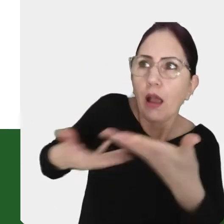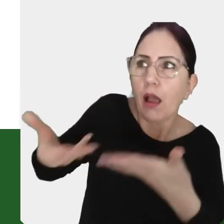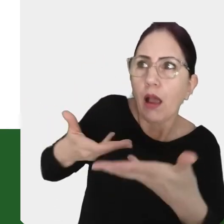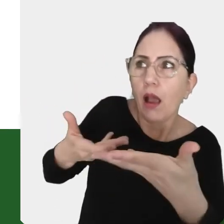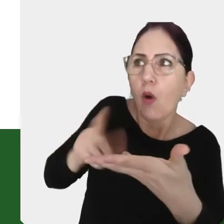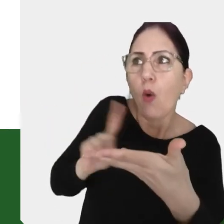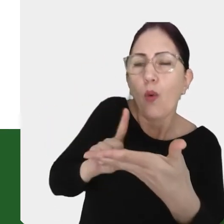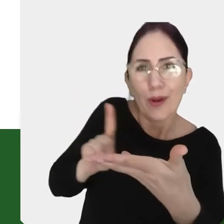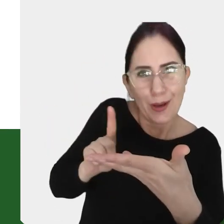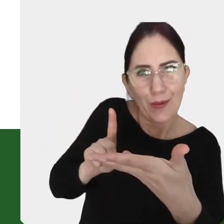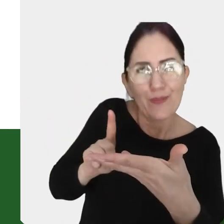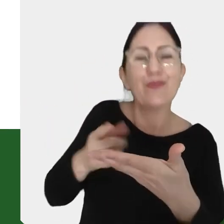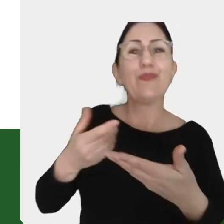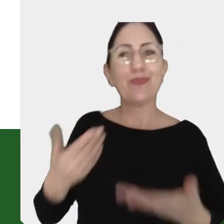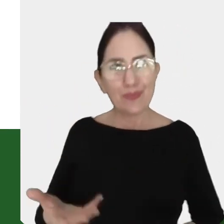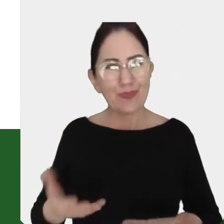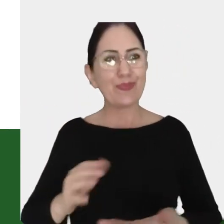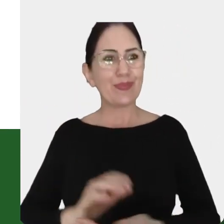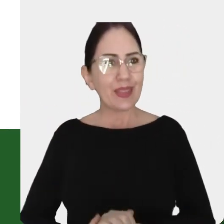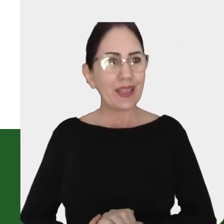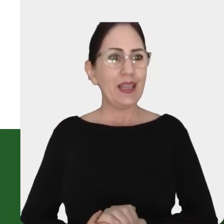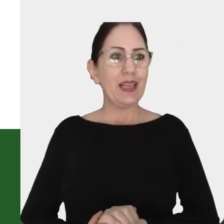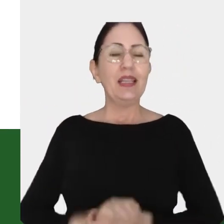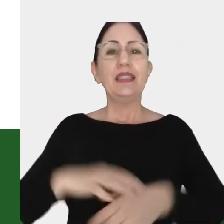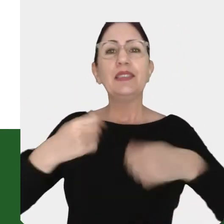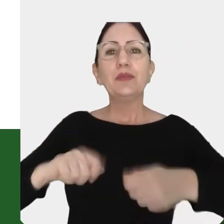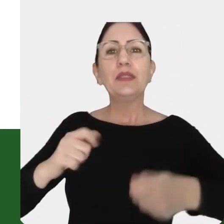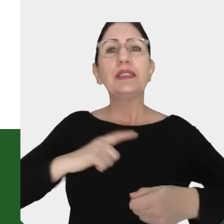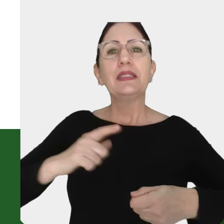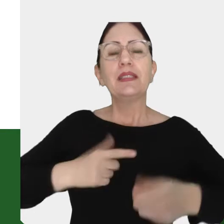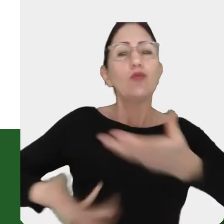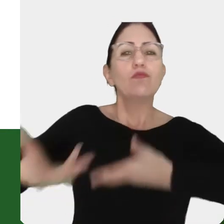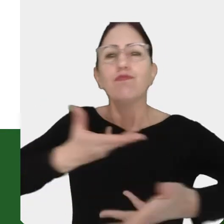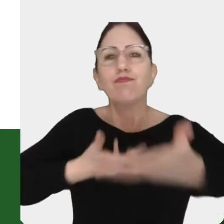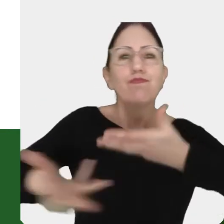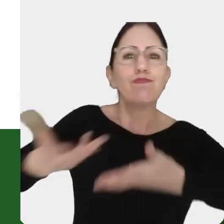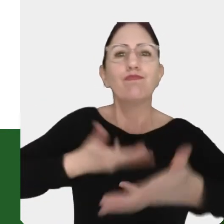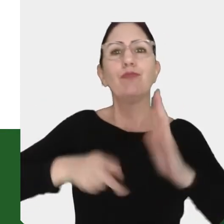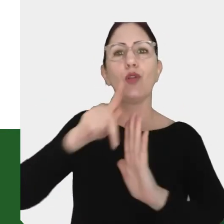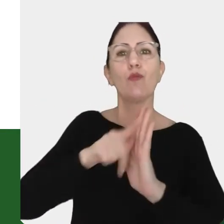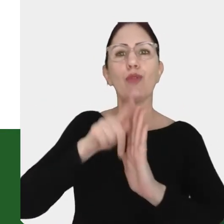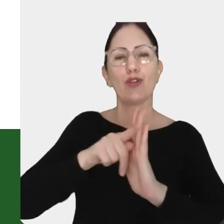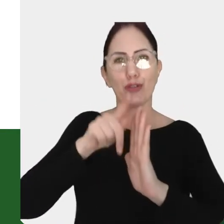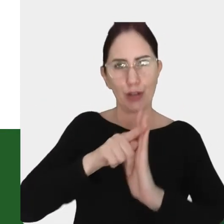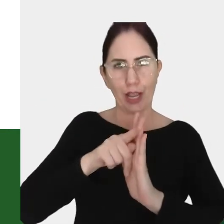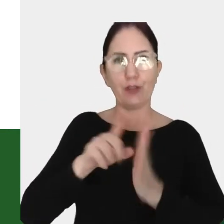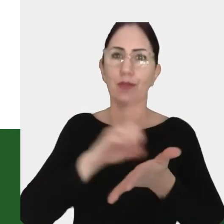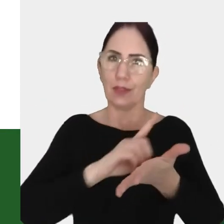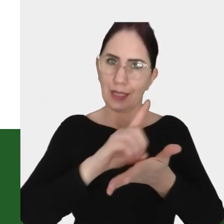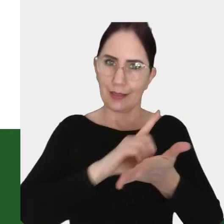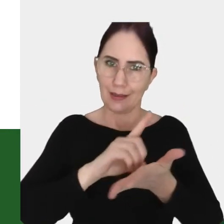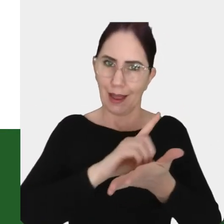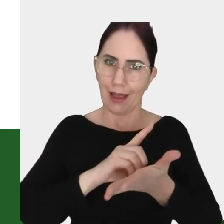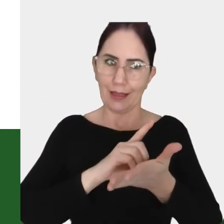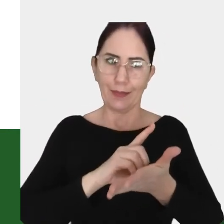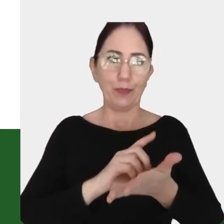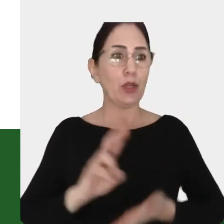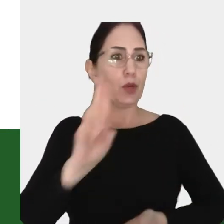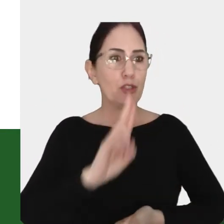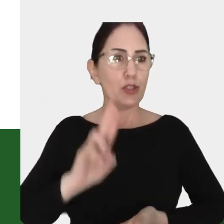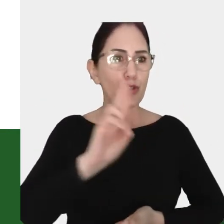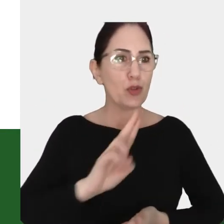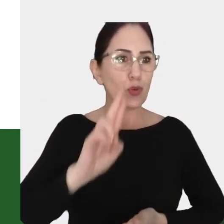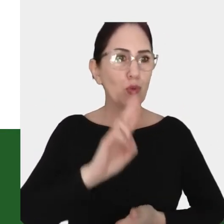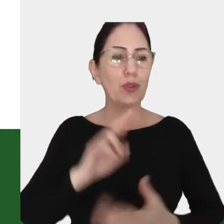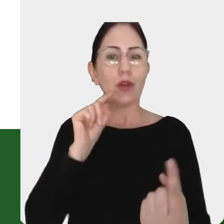Então, os usuários, eles sempre estão muito envolvidos nos projetos de design de interação. E para isso,